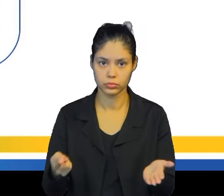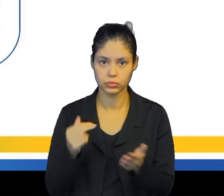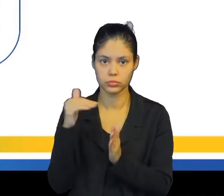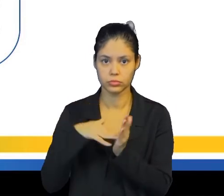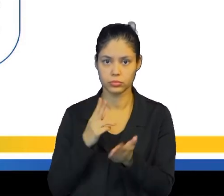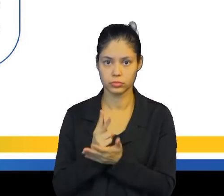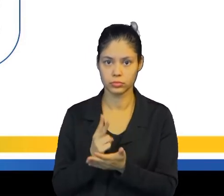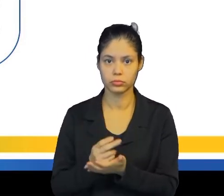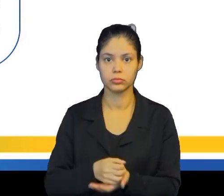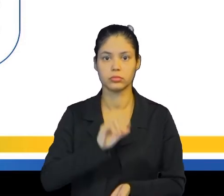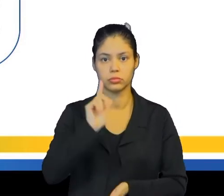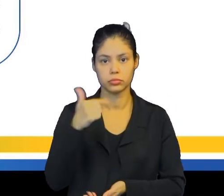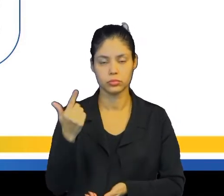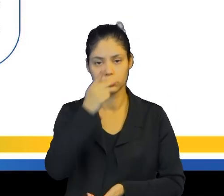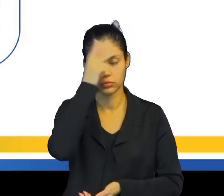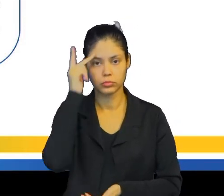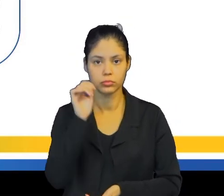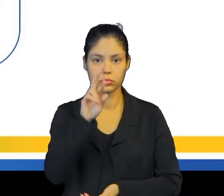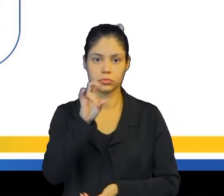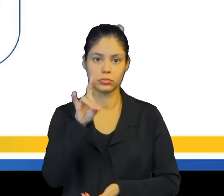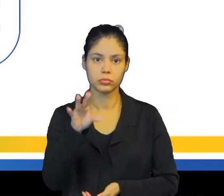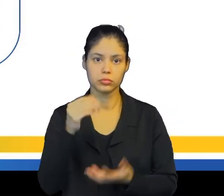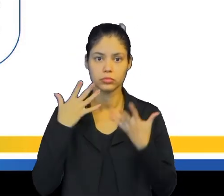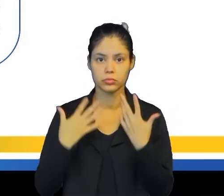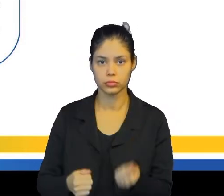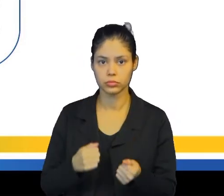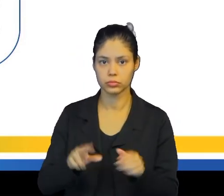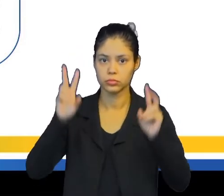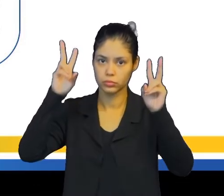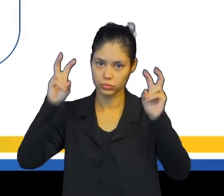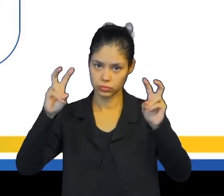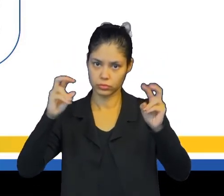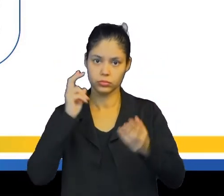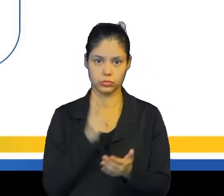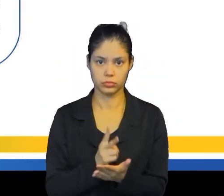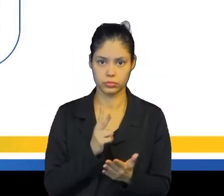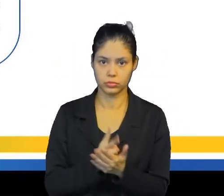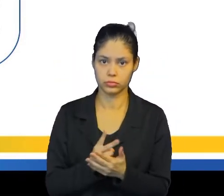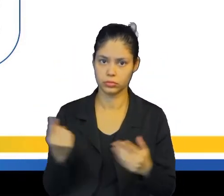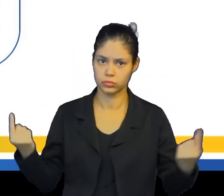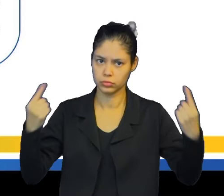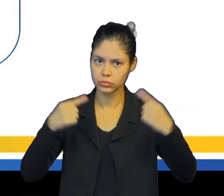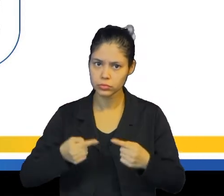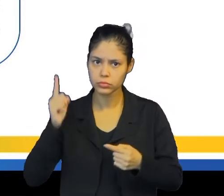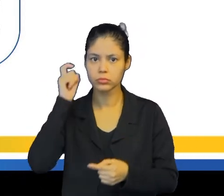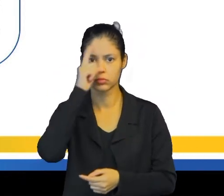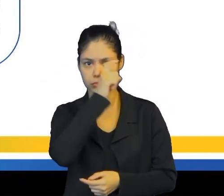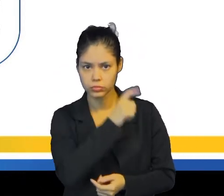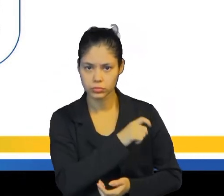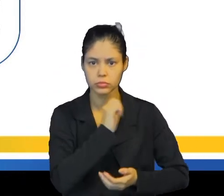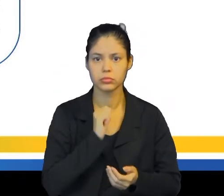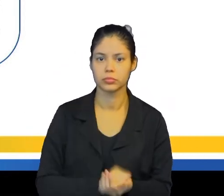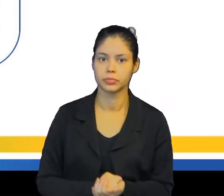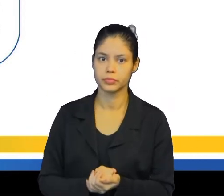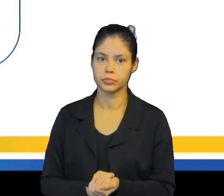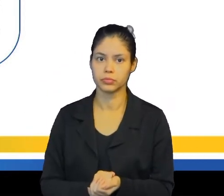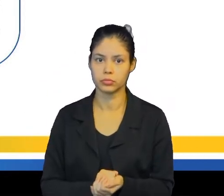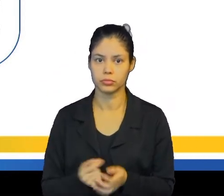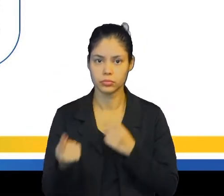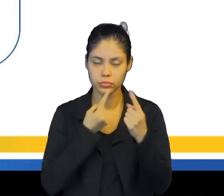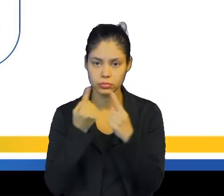revista ou até mesmo de seus editores acerca de um determinado assunto. quase sempre polêmico, isto